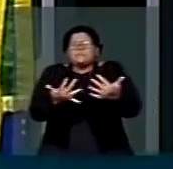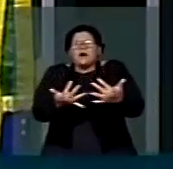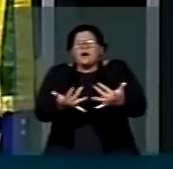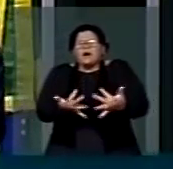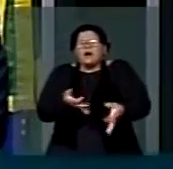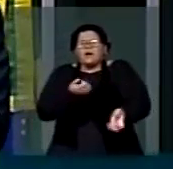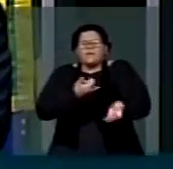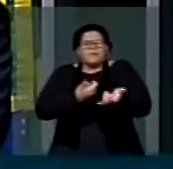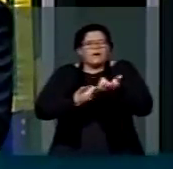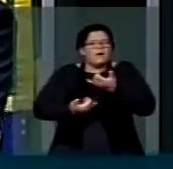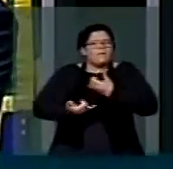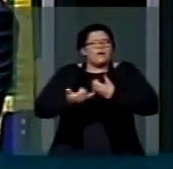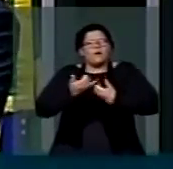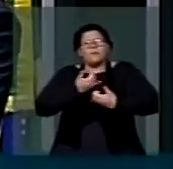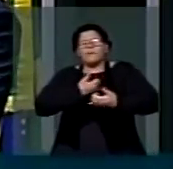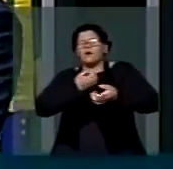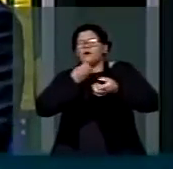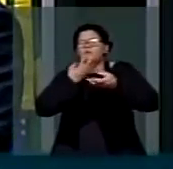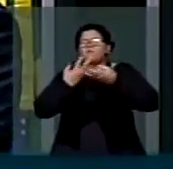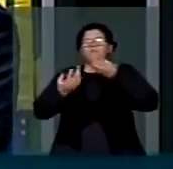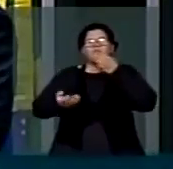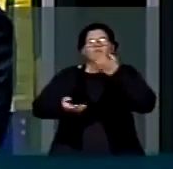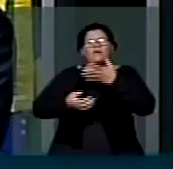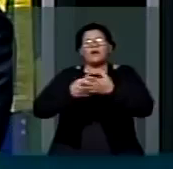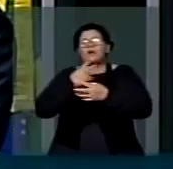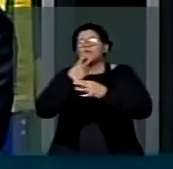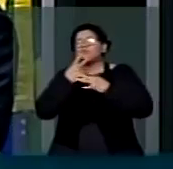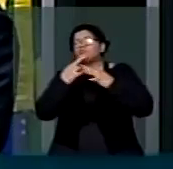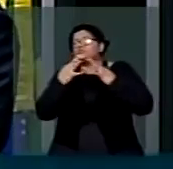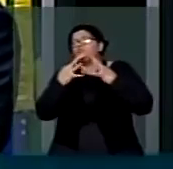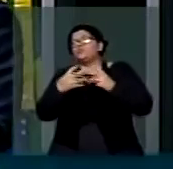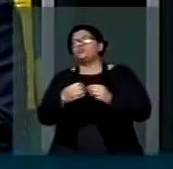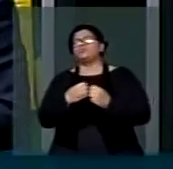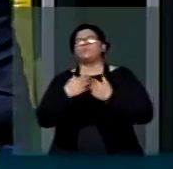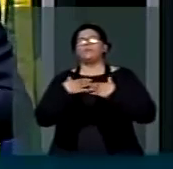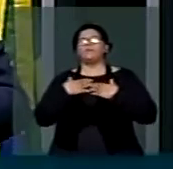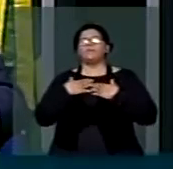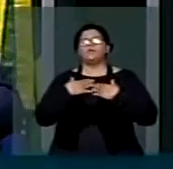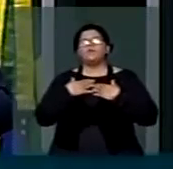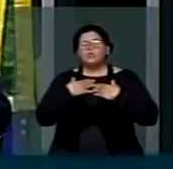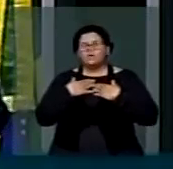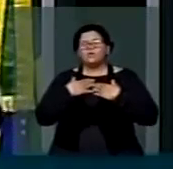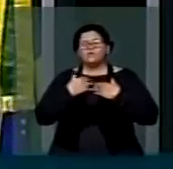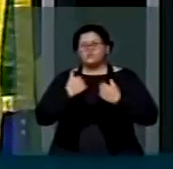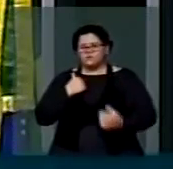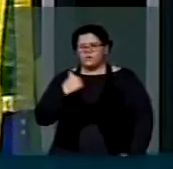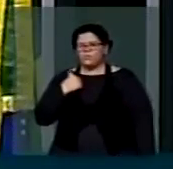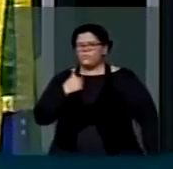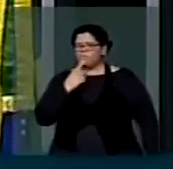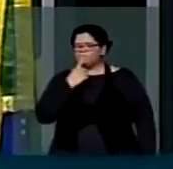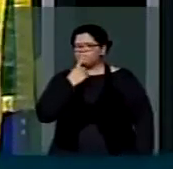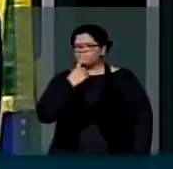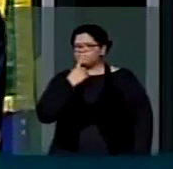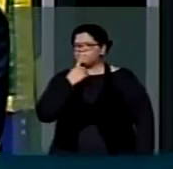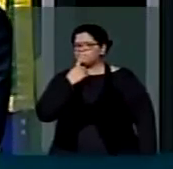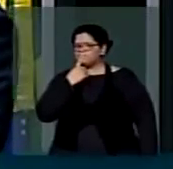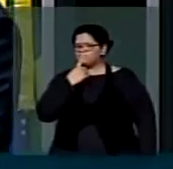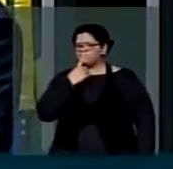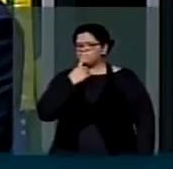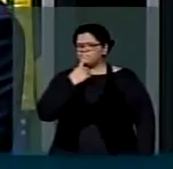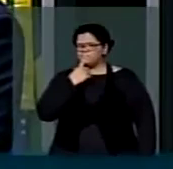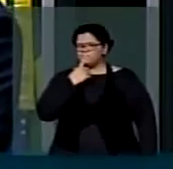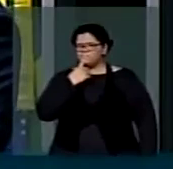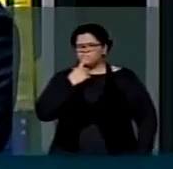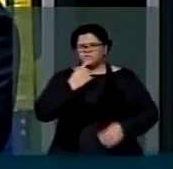ela expor com a sua sensibilidade de médica as condições de trabalho que ela não encontrou,